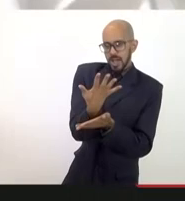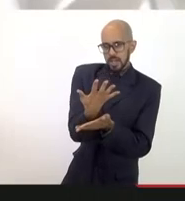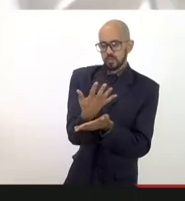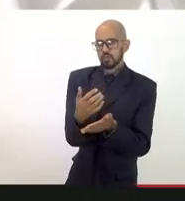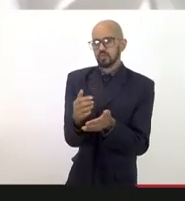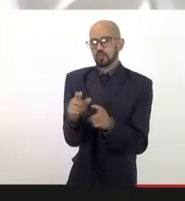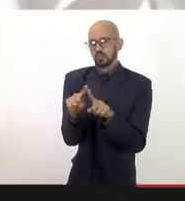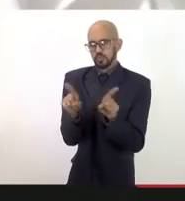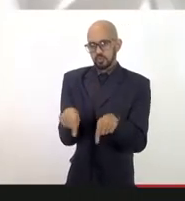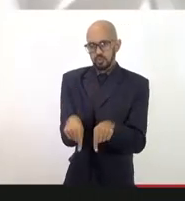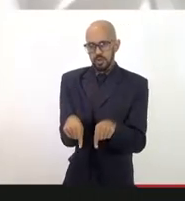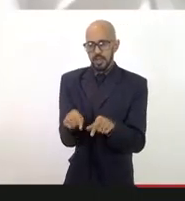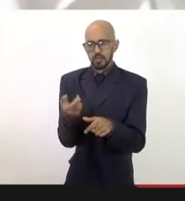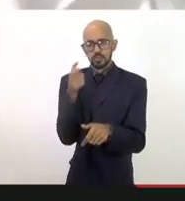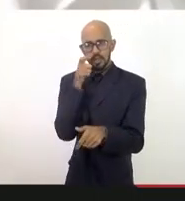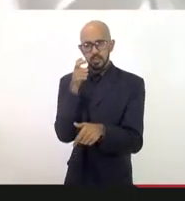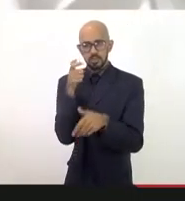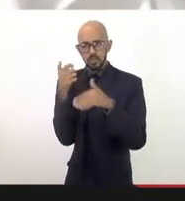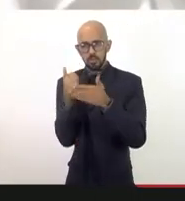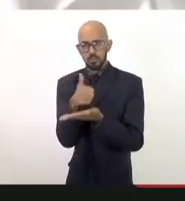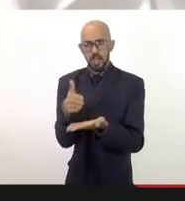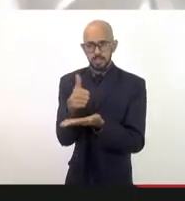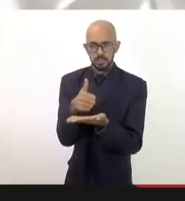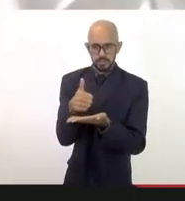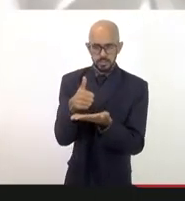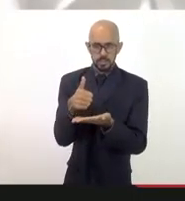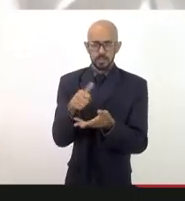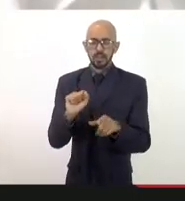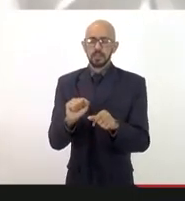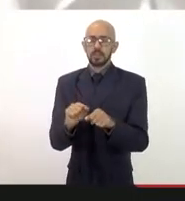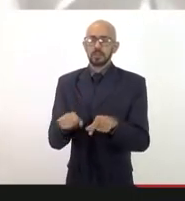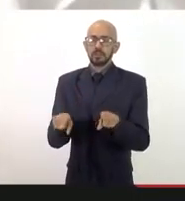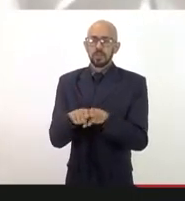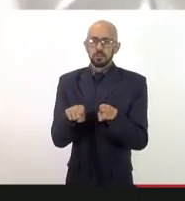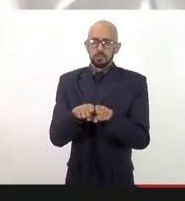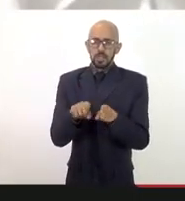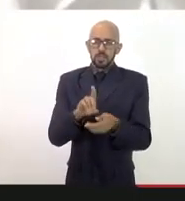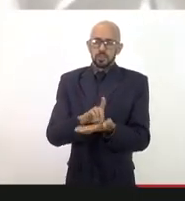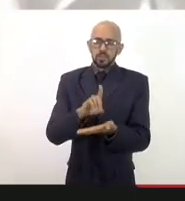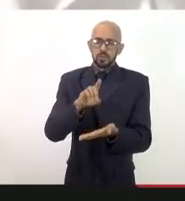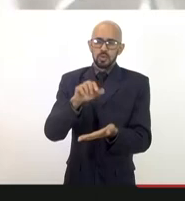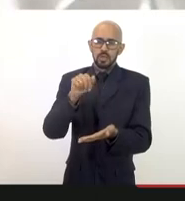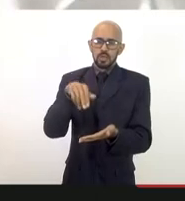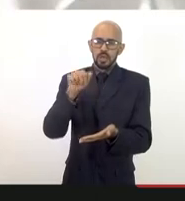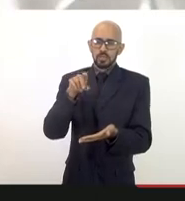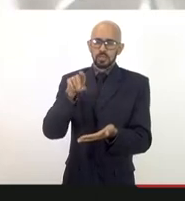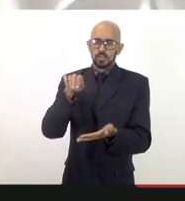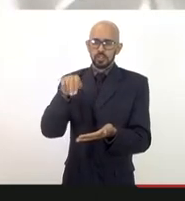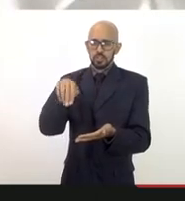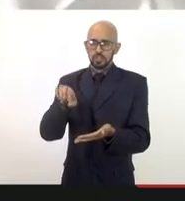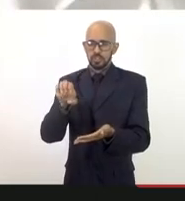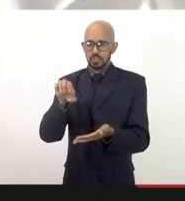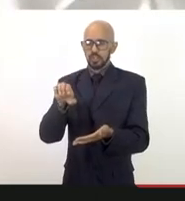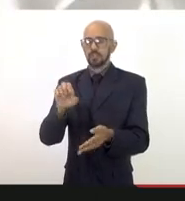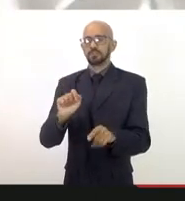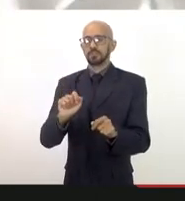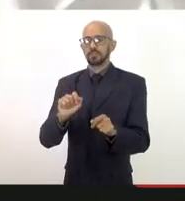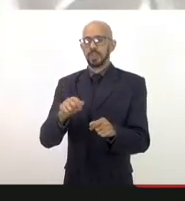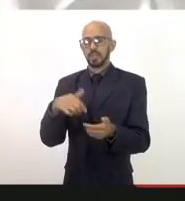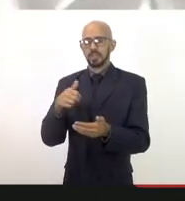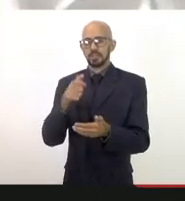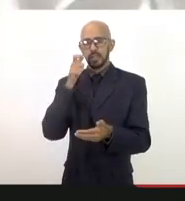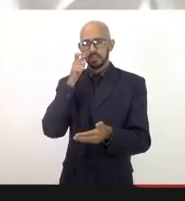servidores na atenção básica. A doutora Nadine também nos alertou isso, né, atenção básica, o